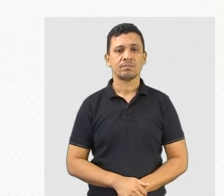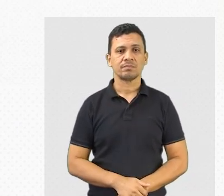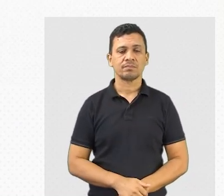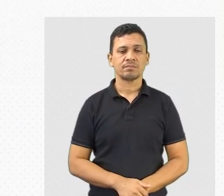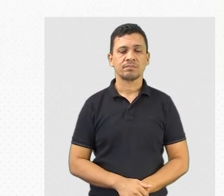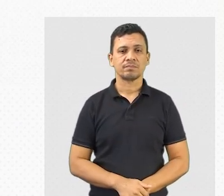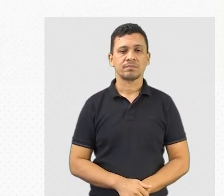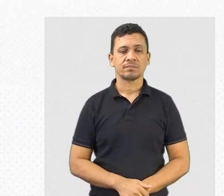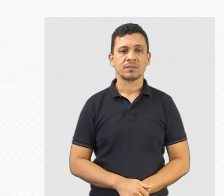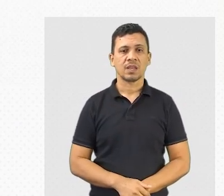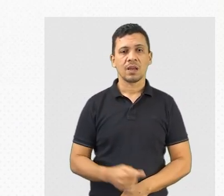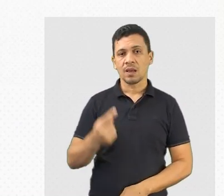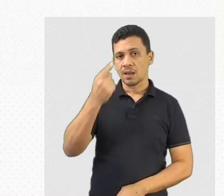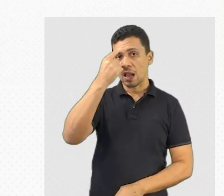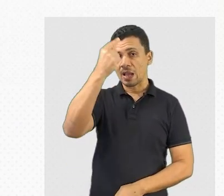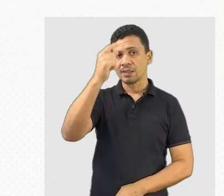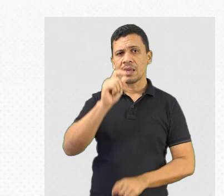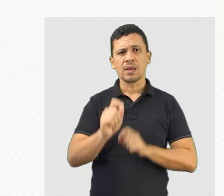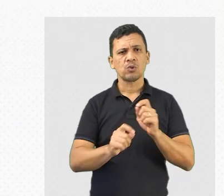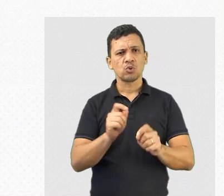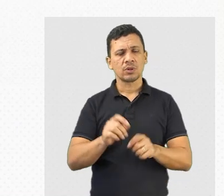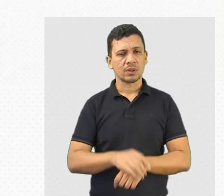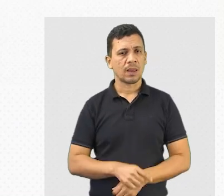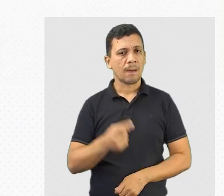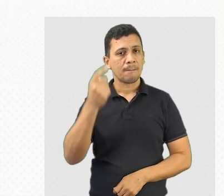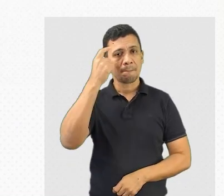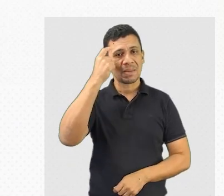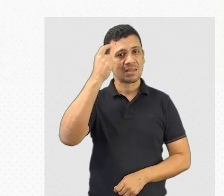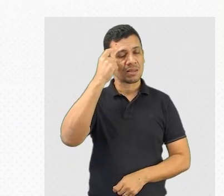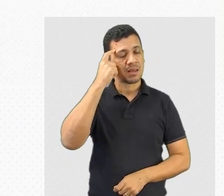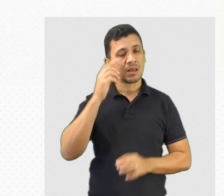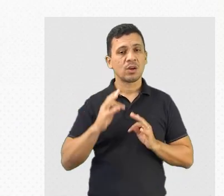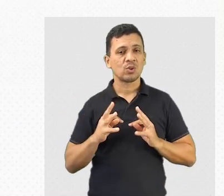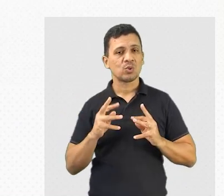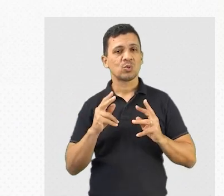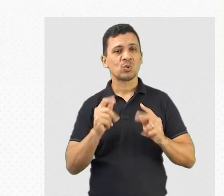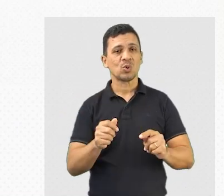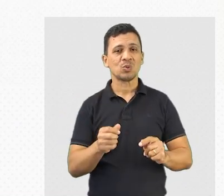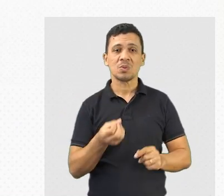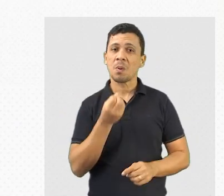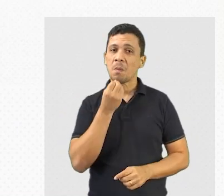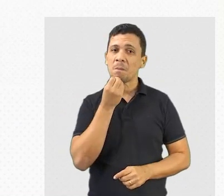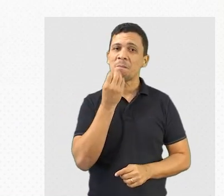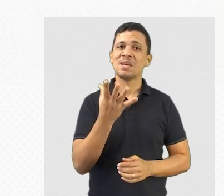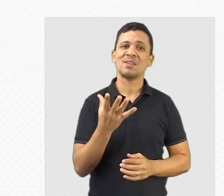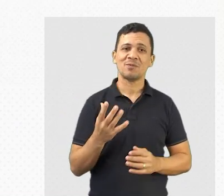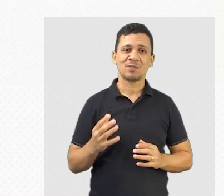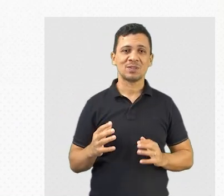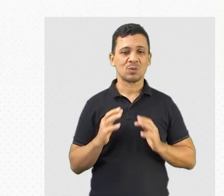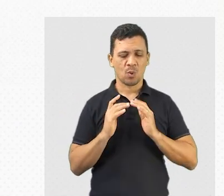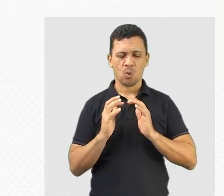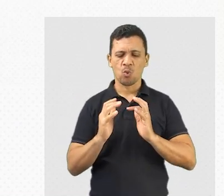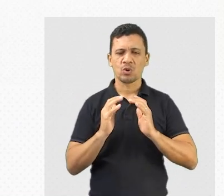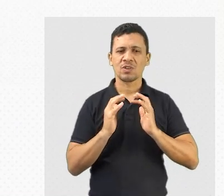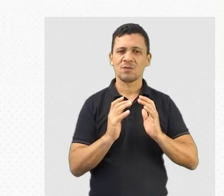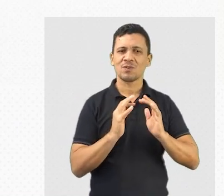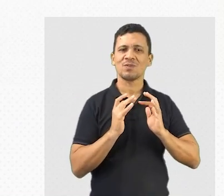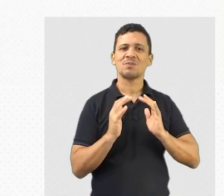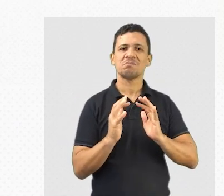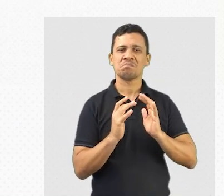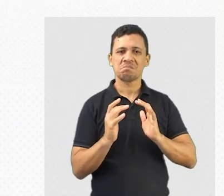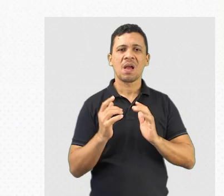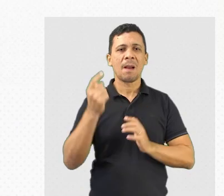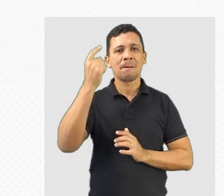que seria a ideia de nós pensarmos de todos aqueles benefícios cognitivos, tudo que a gente pode